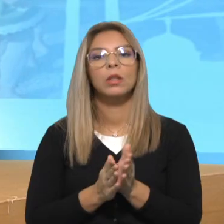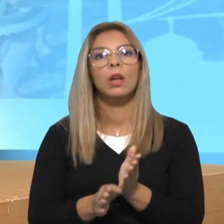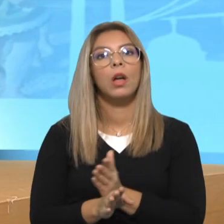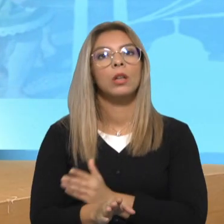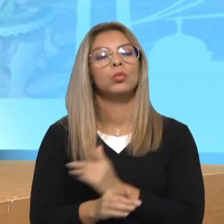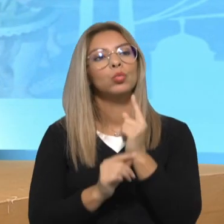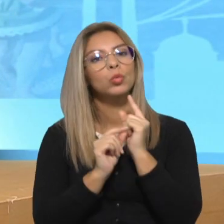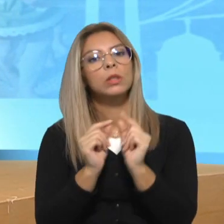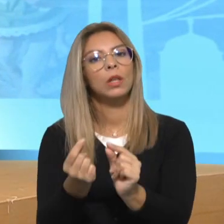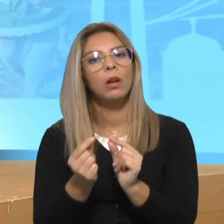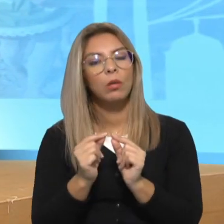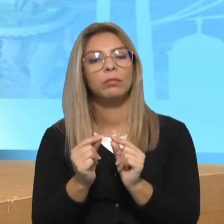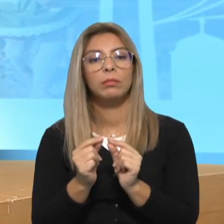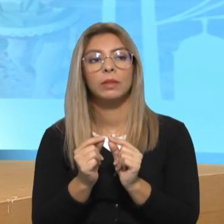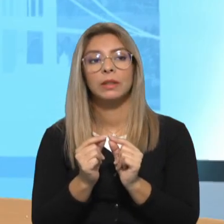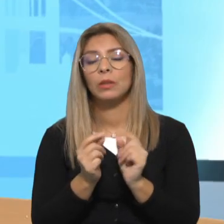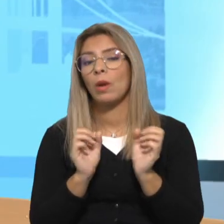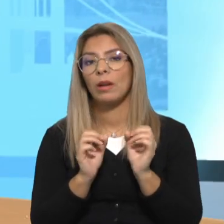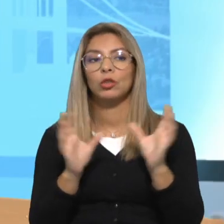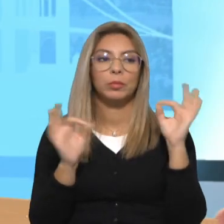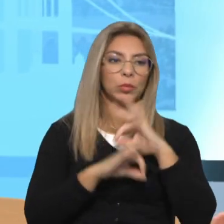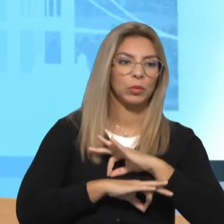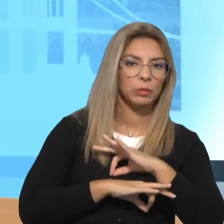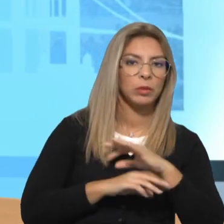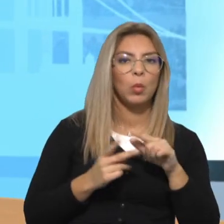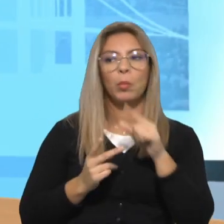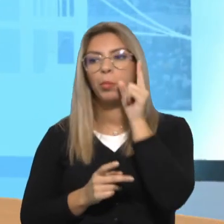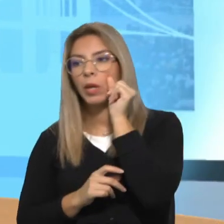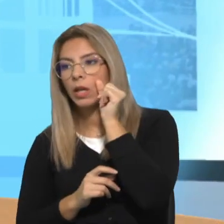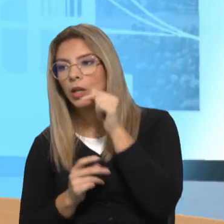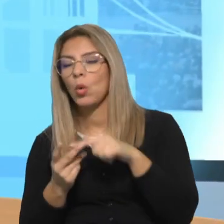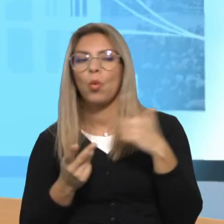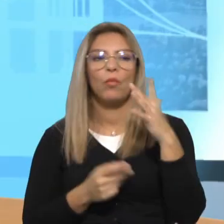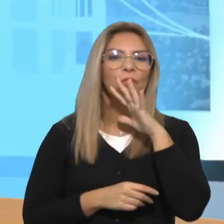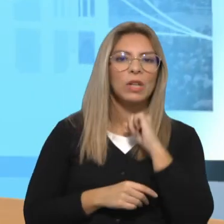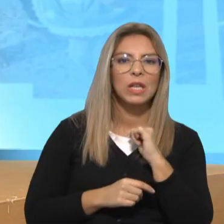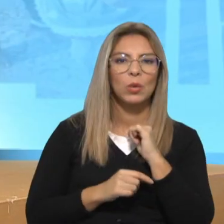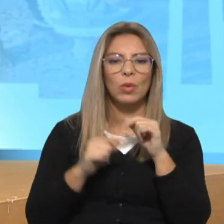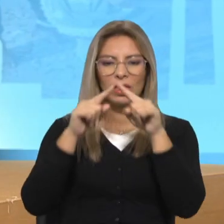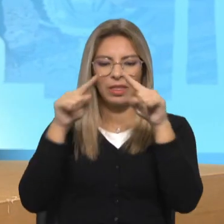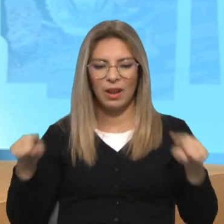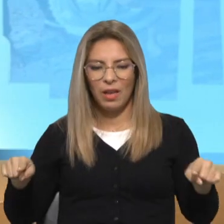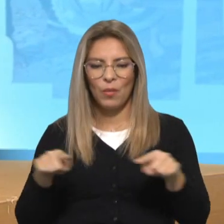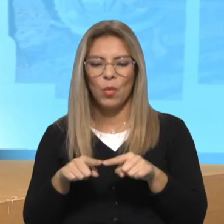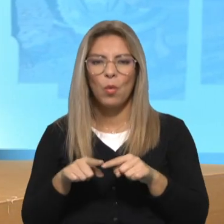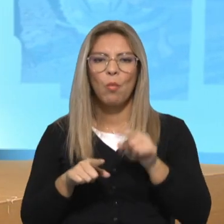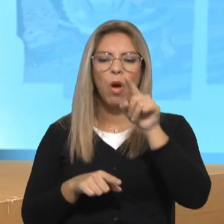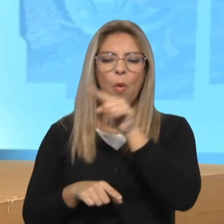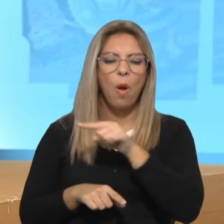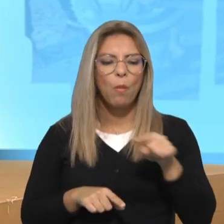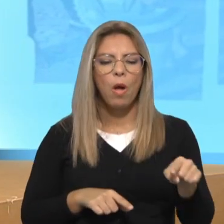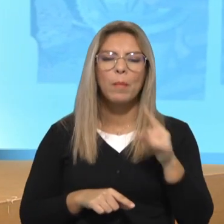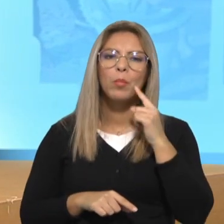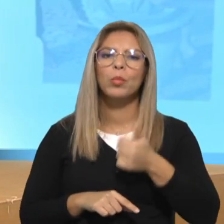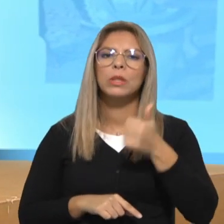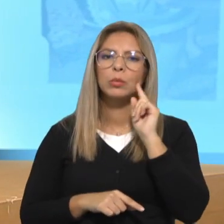discute que é o mais importante. Se é o Espírito Santo, se é o Pai, se é o Filho. E, de facto, nos grupos que nós fazemos de